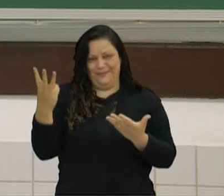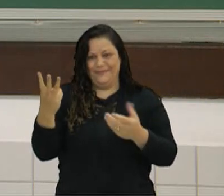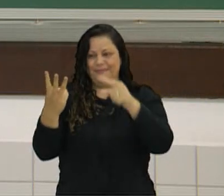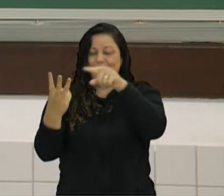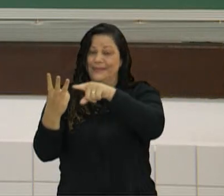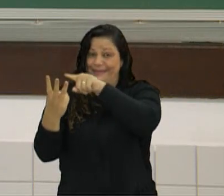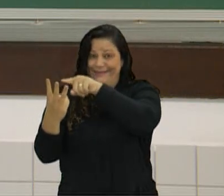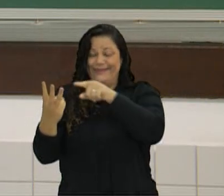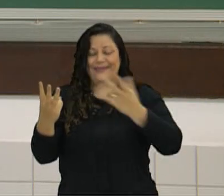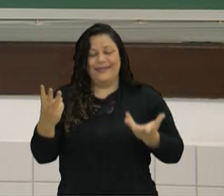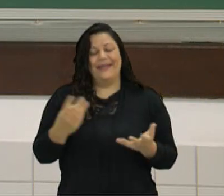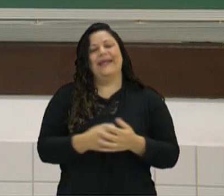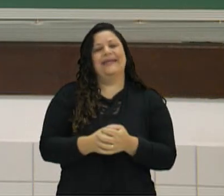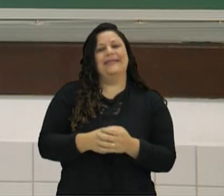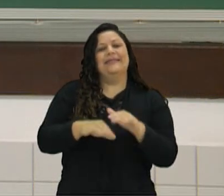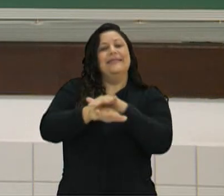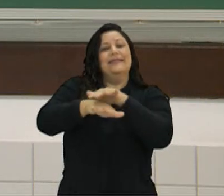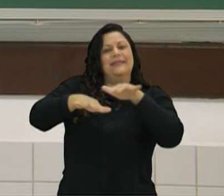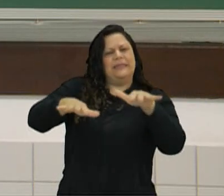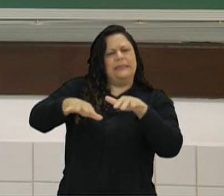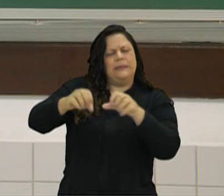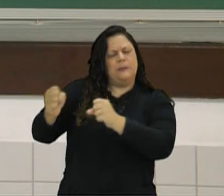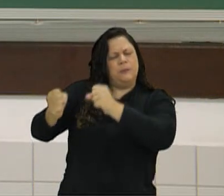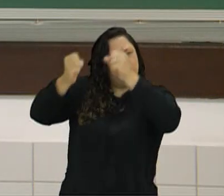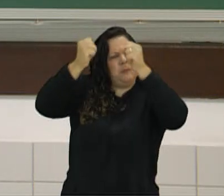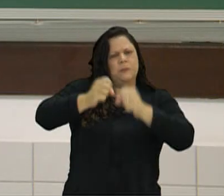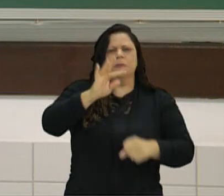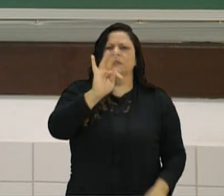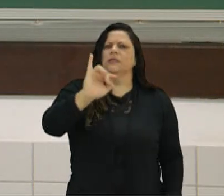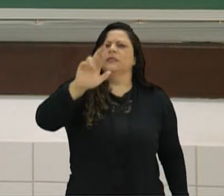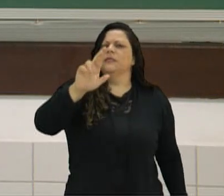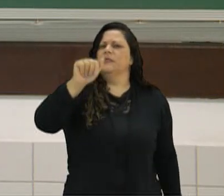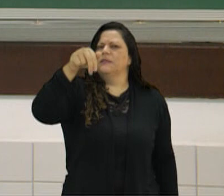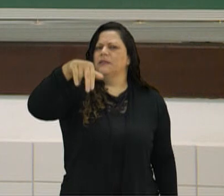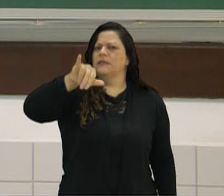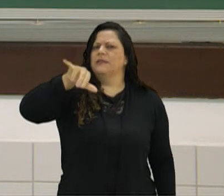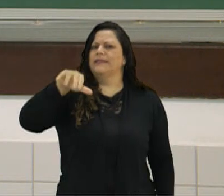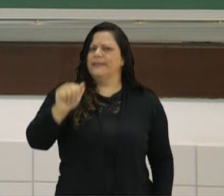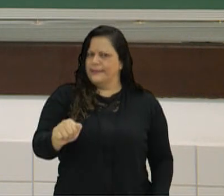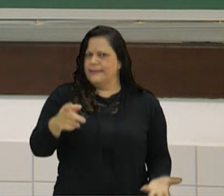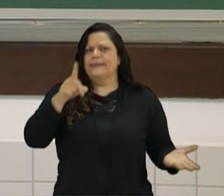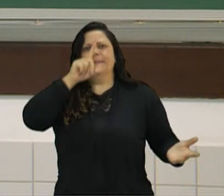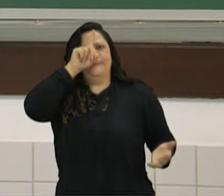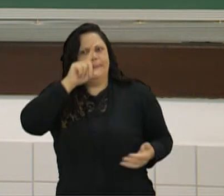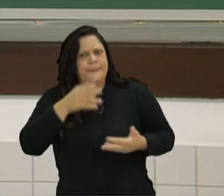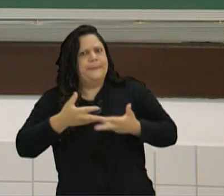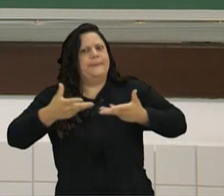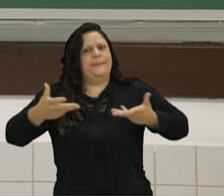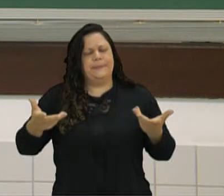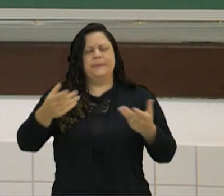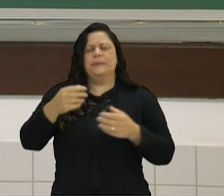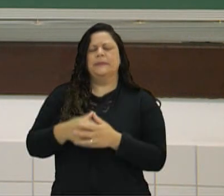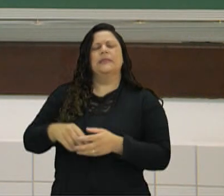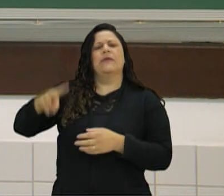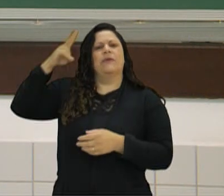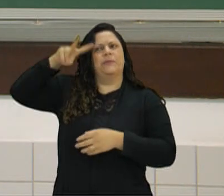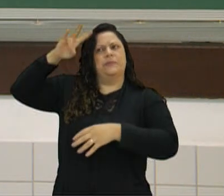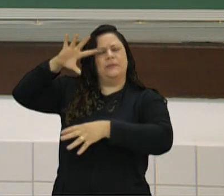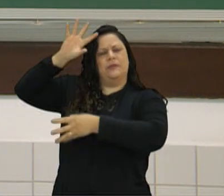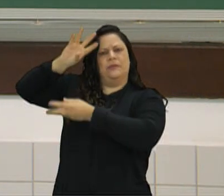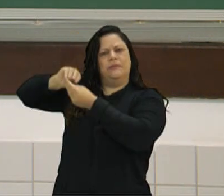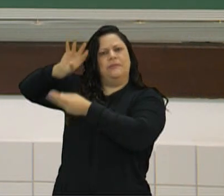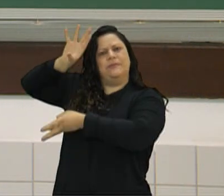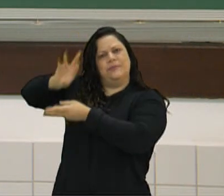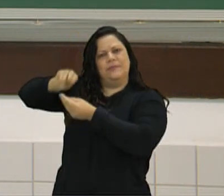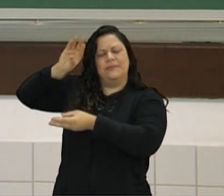prováveis e possíveis riscos de tirania. Então a gente vai retomar algumas dessas ideias e aprofundar um pouquinho mais na aula